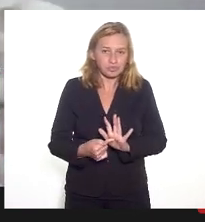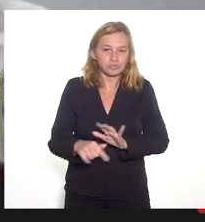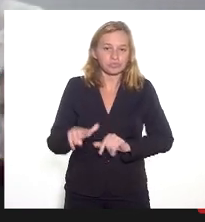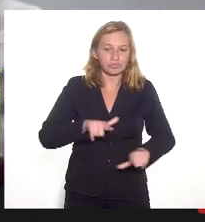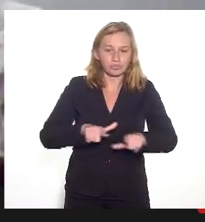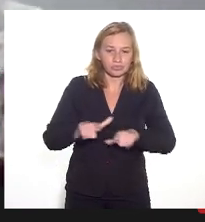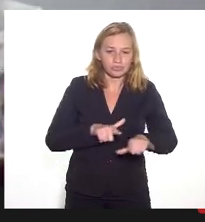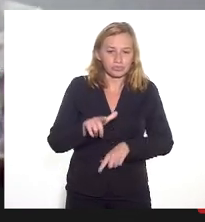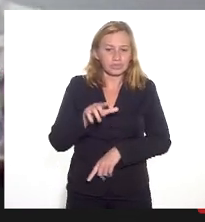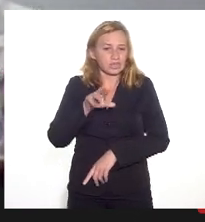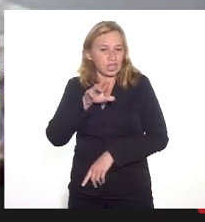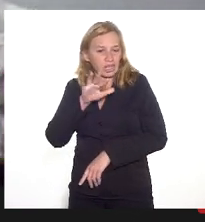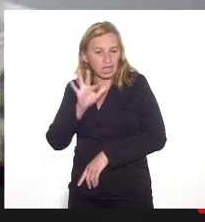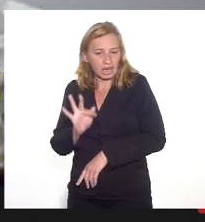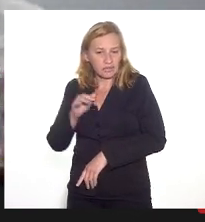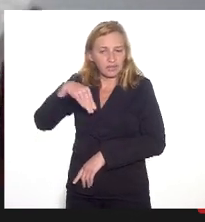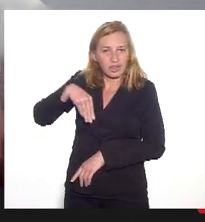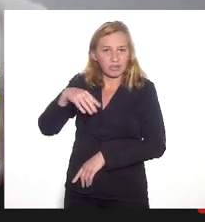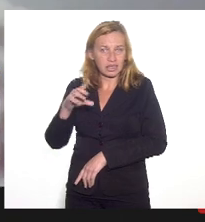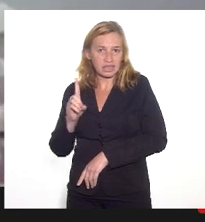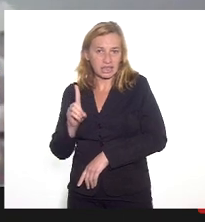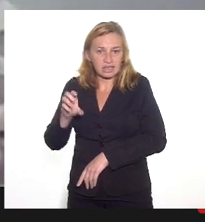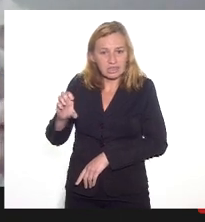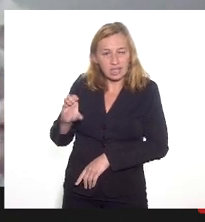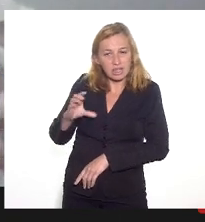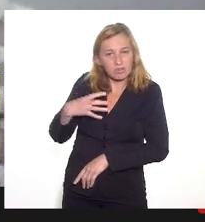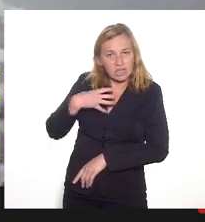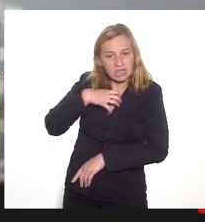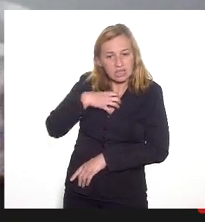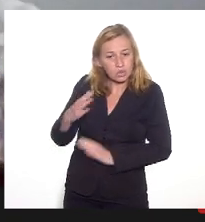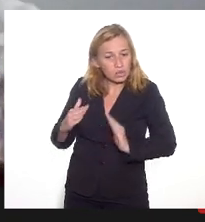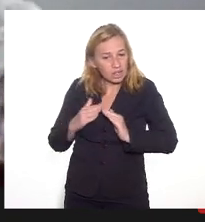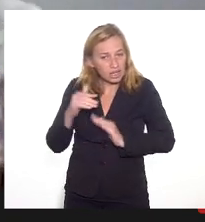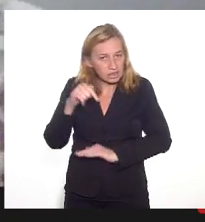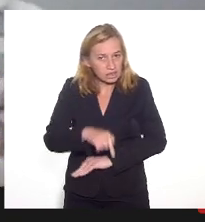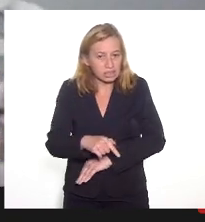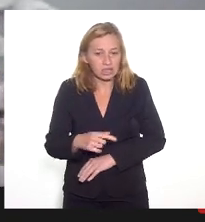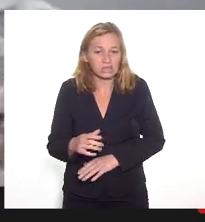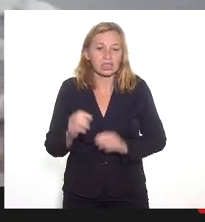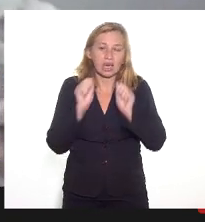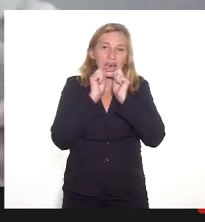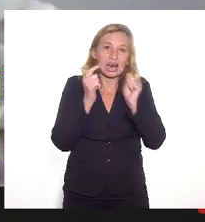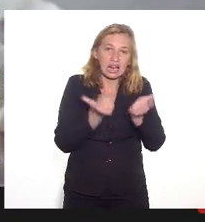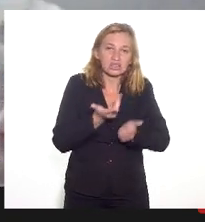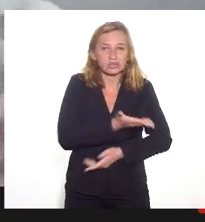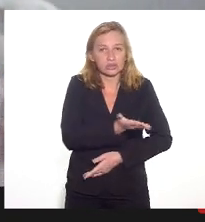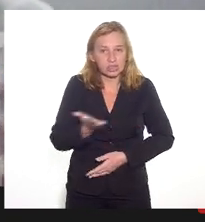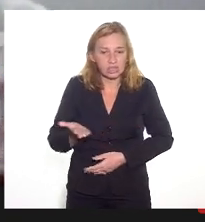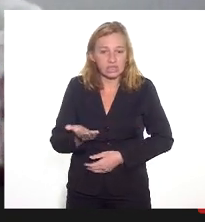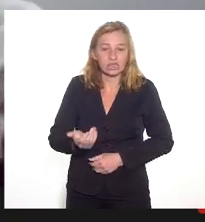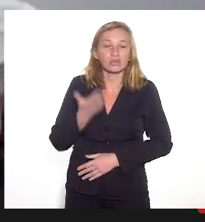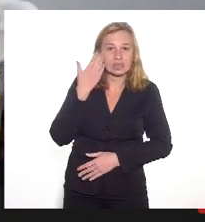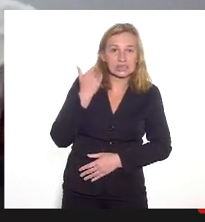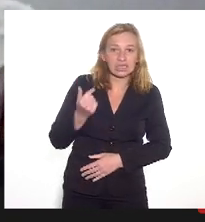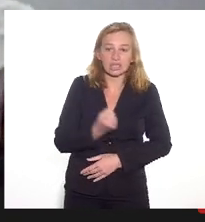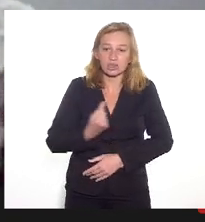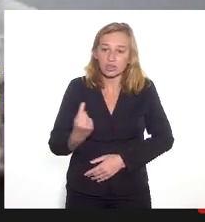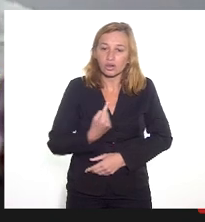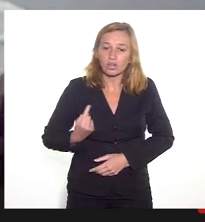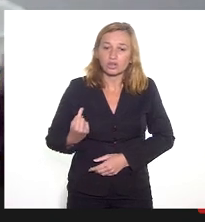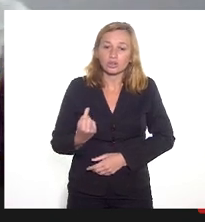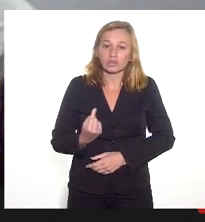do FNDC até hoje. E eu me sinto em casa aqui na Alerge com vocês, porque eu sei que nós